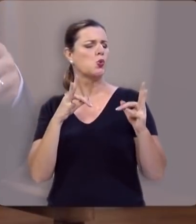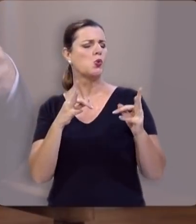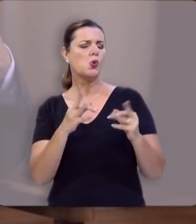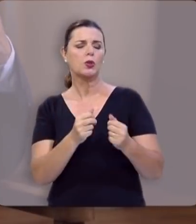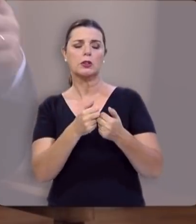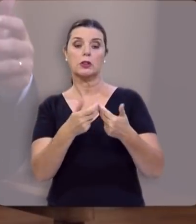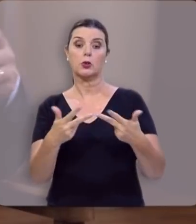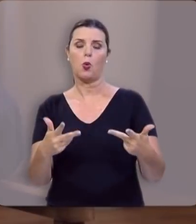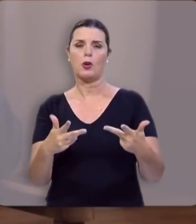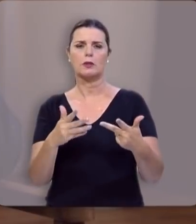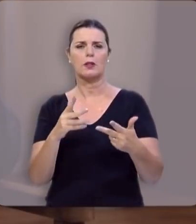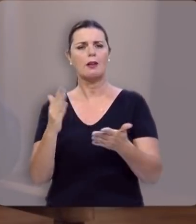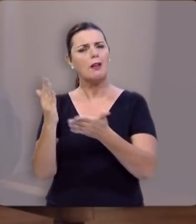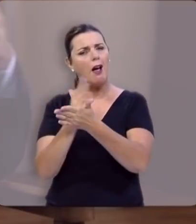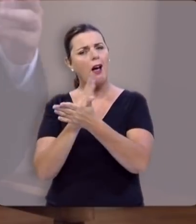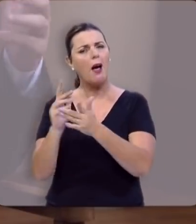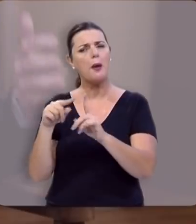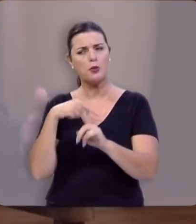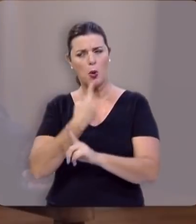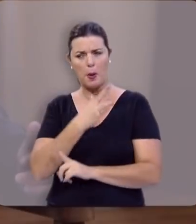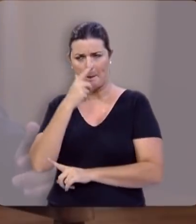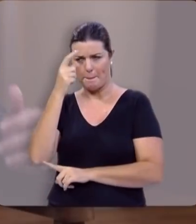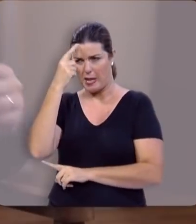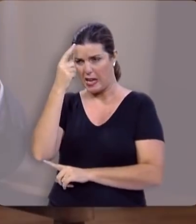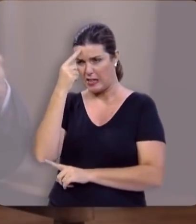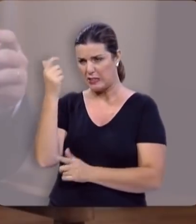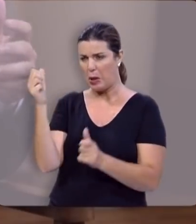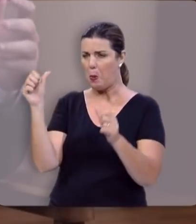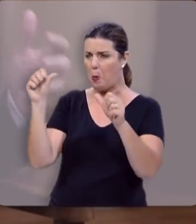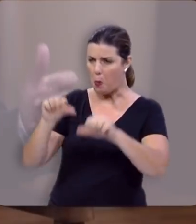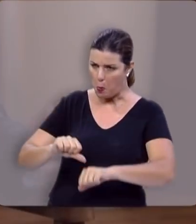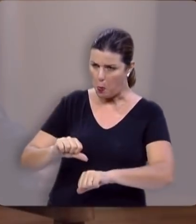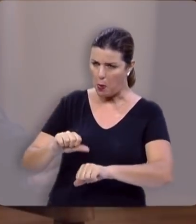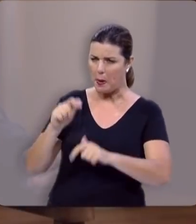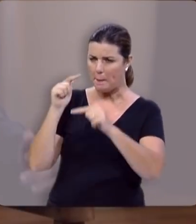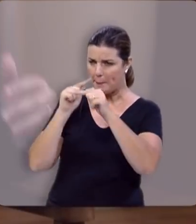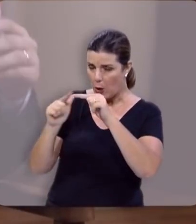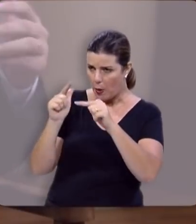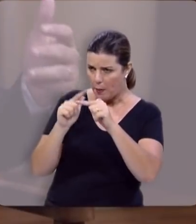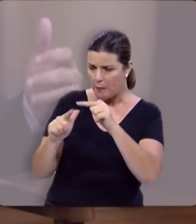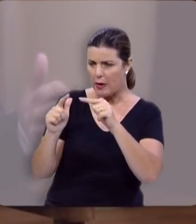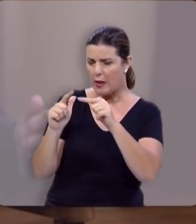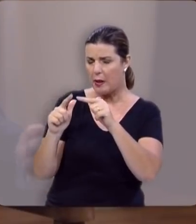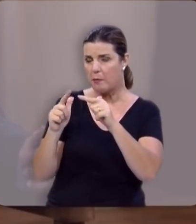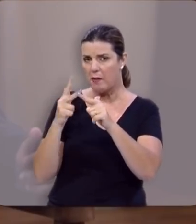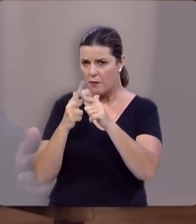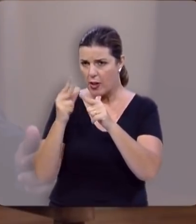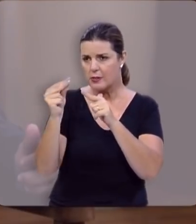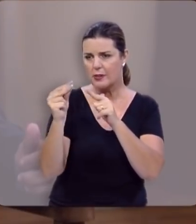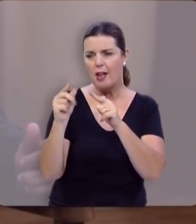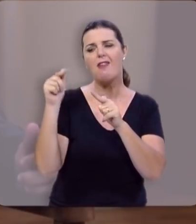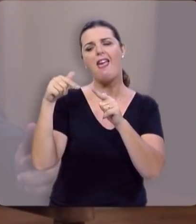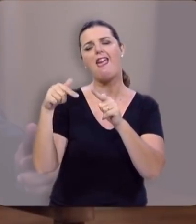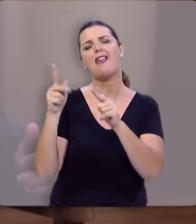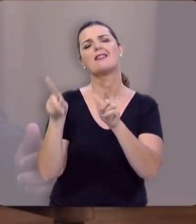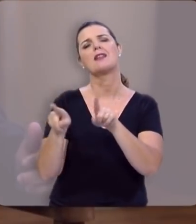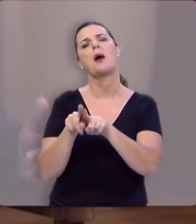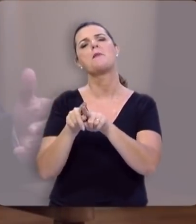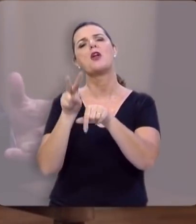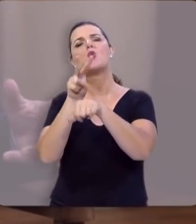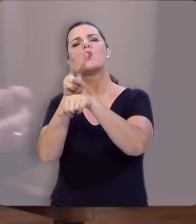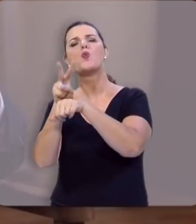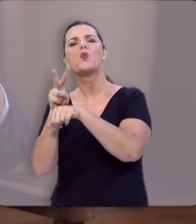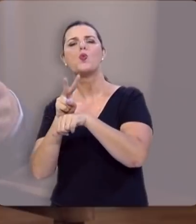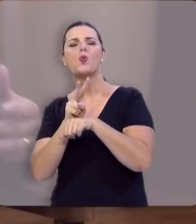coisas, mesmo aquelas que aos nossos olhos são grandes adversidades, gigantes a serem vencidos, ainda